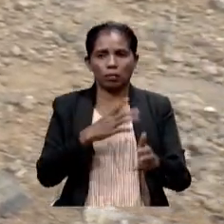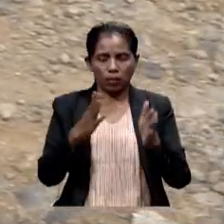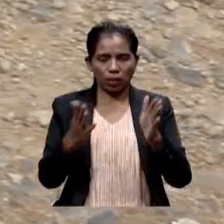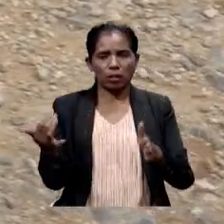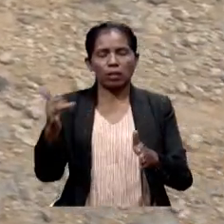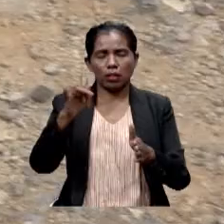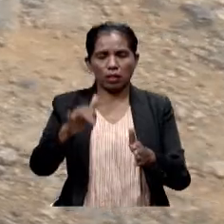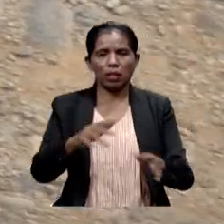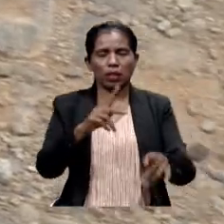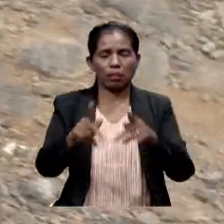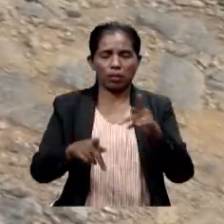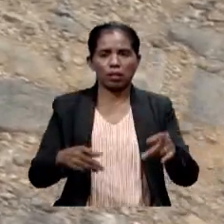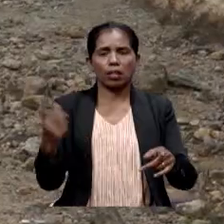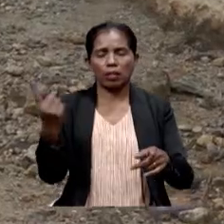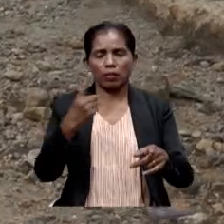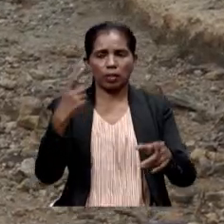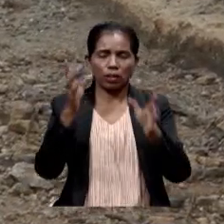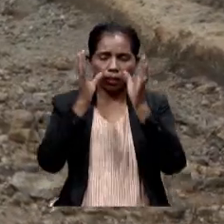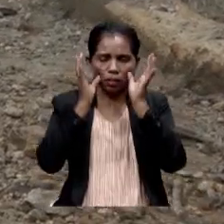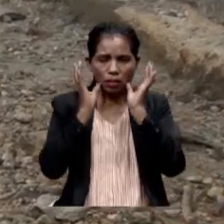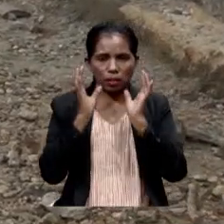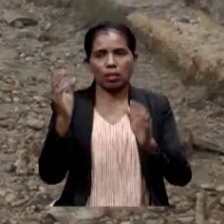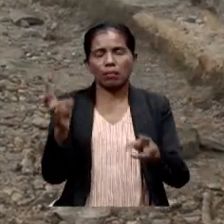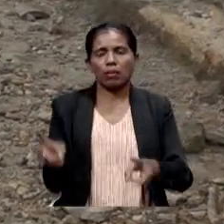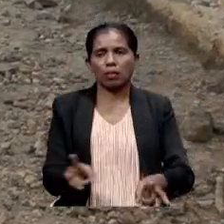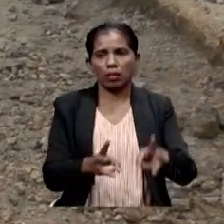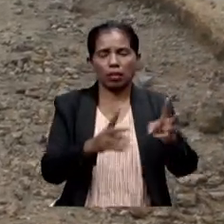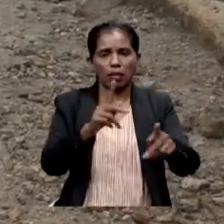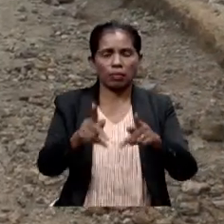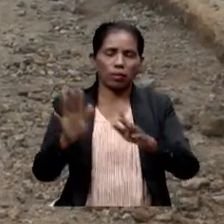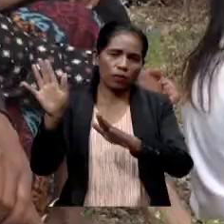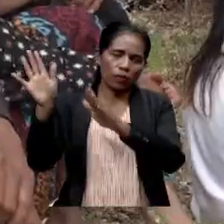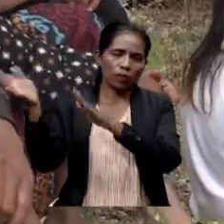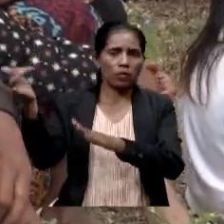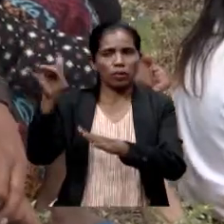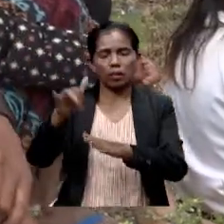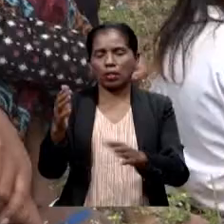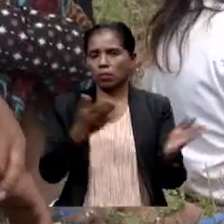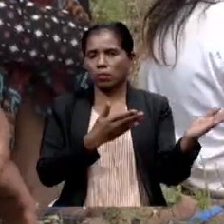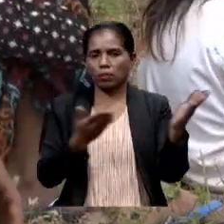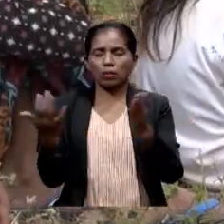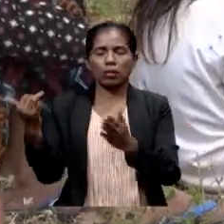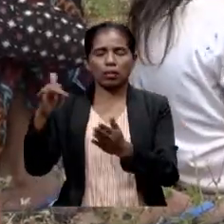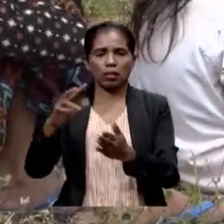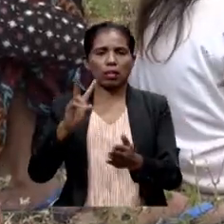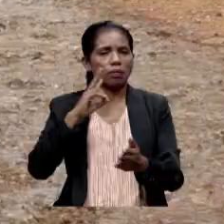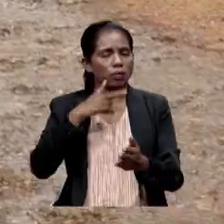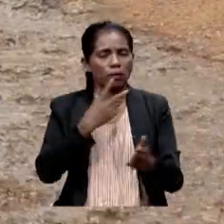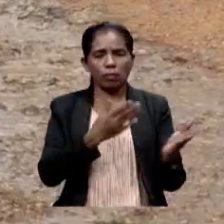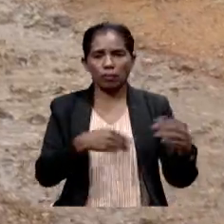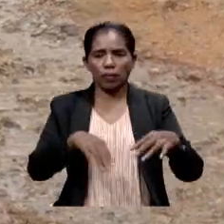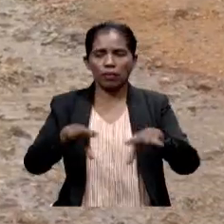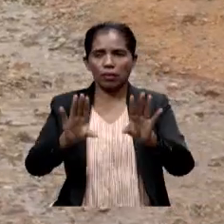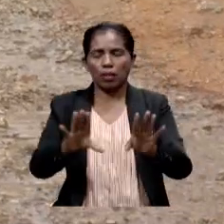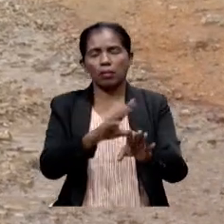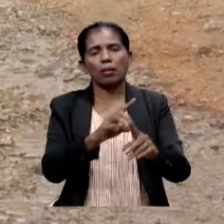durante ne povo se haleri conaba estrada, liu povo e a área rural Sira, nebe atulori produto ba mercado, mas be condição